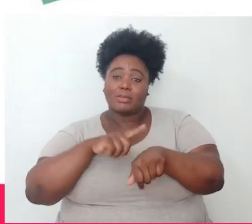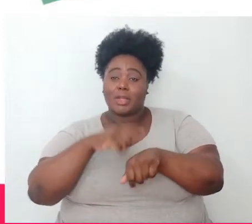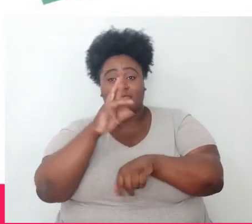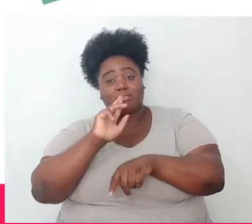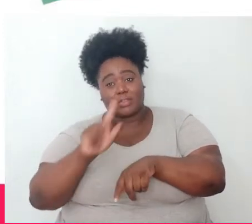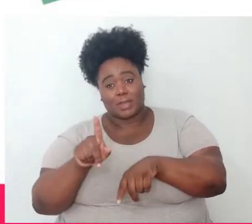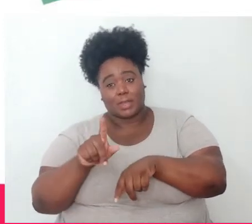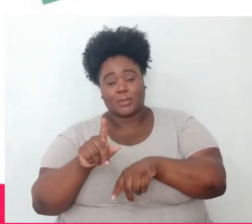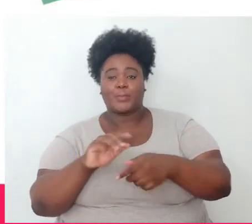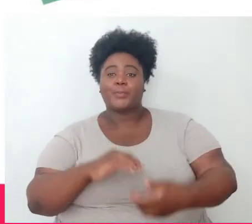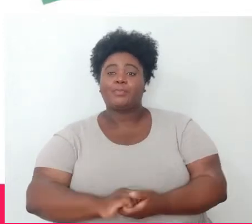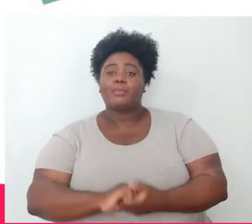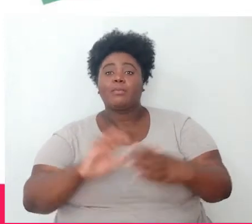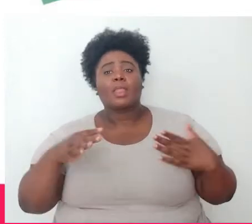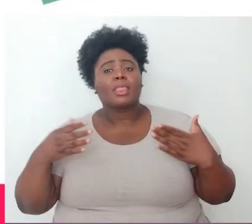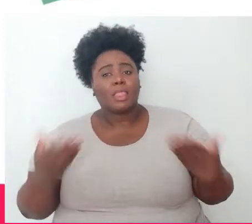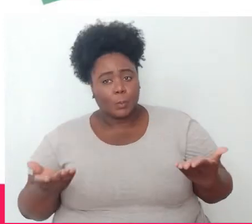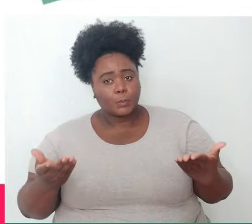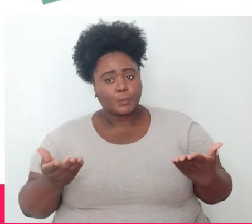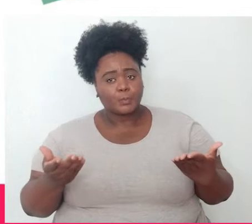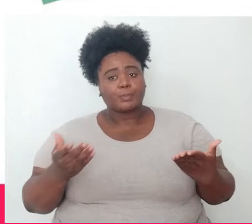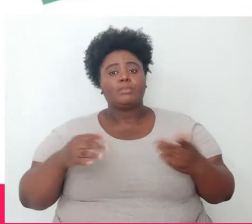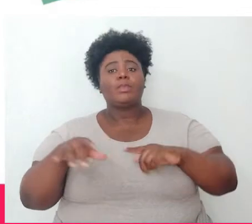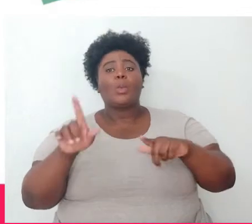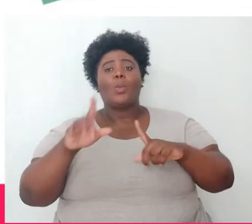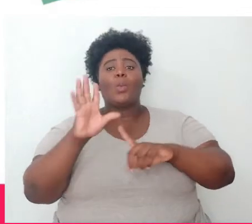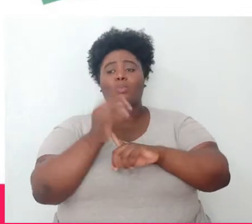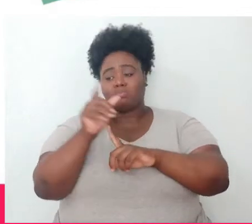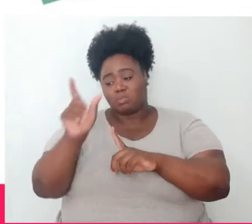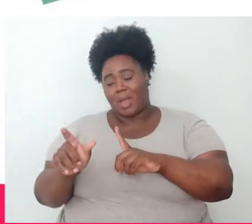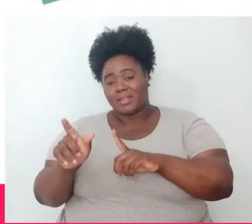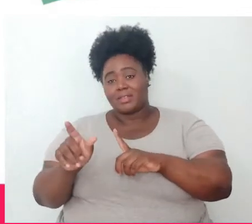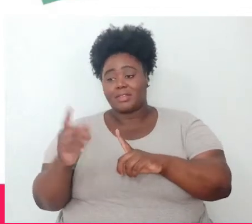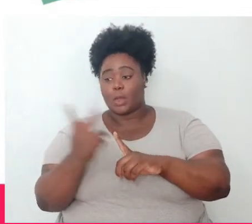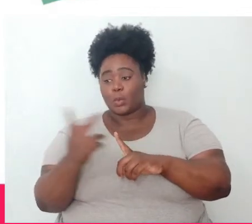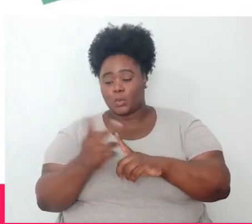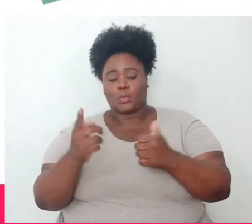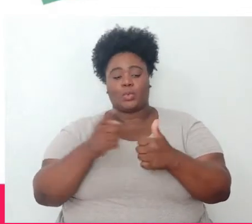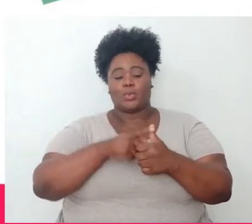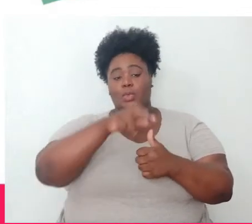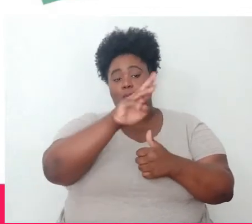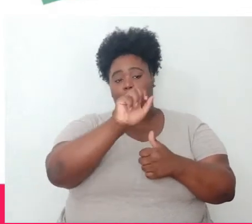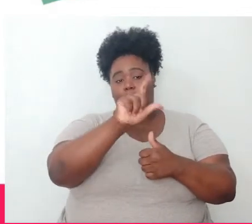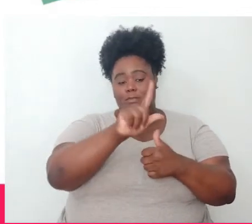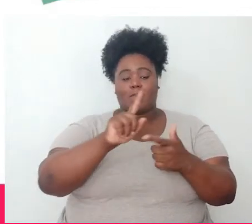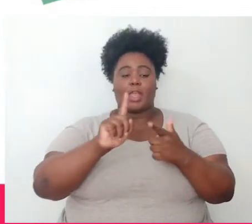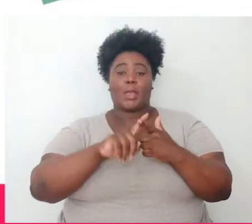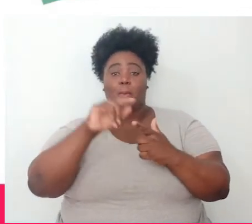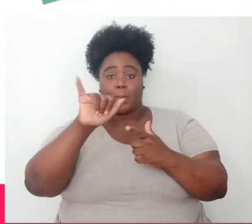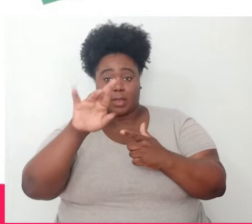assíncrono. Então, esses artistas, né, tanto o Rafael, que está aqui conosco, como o